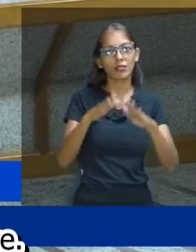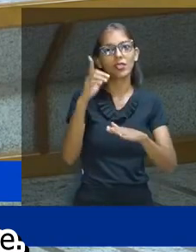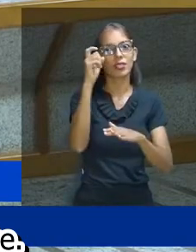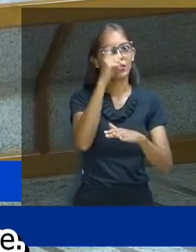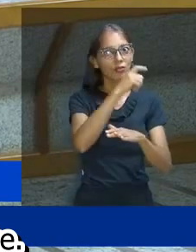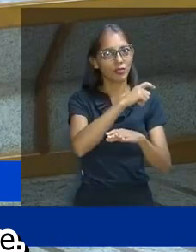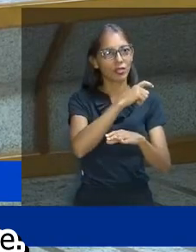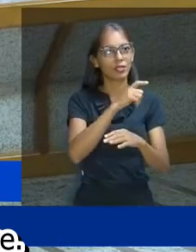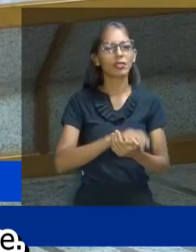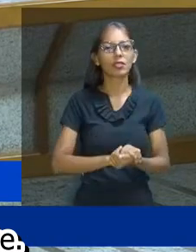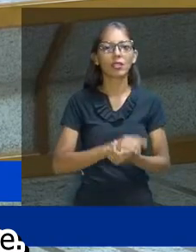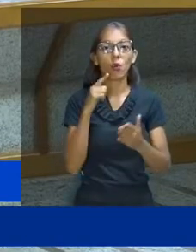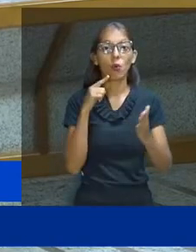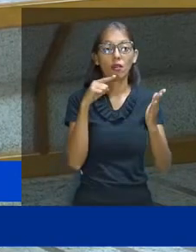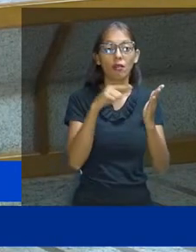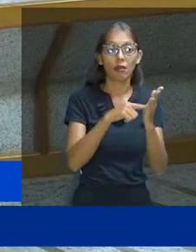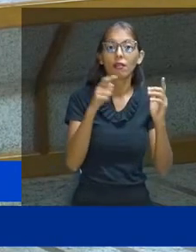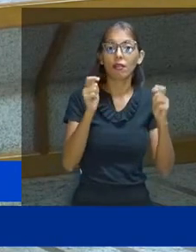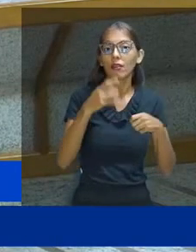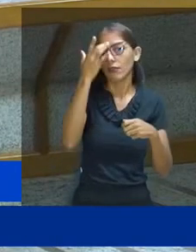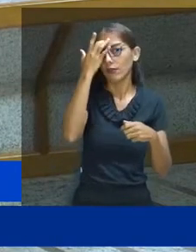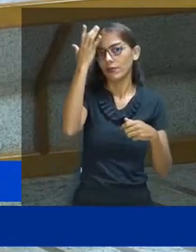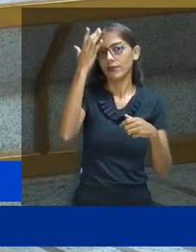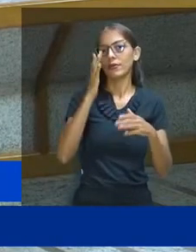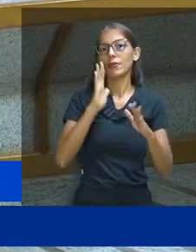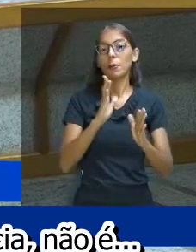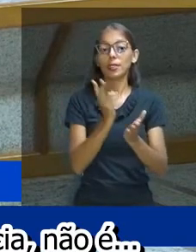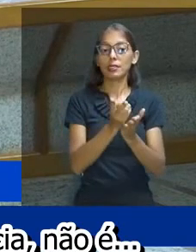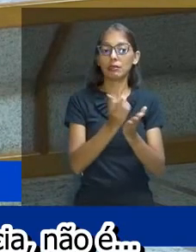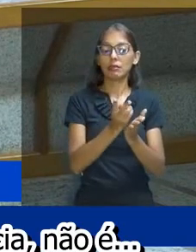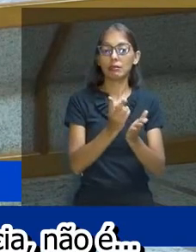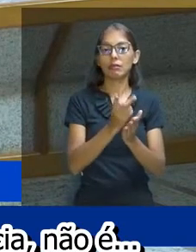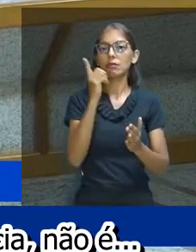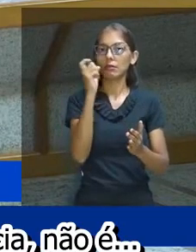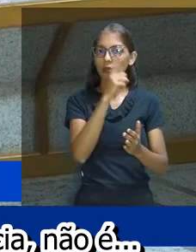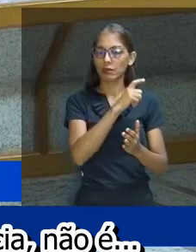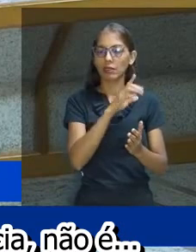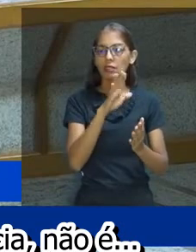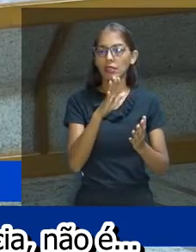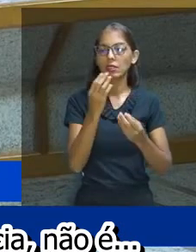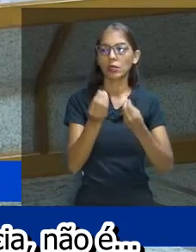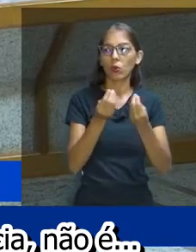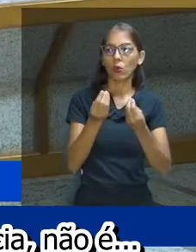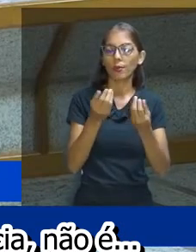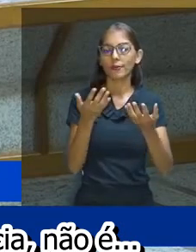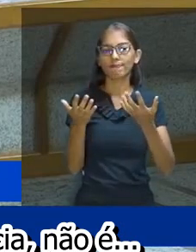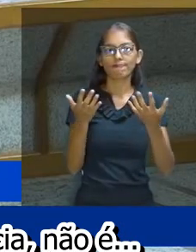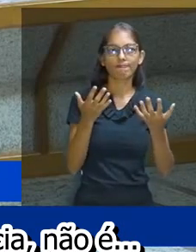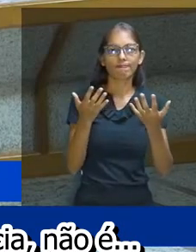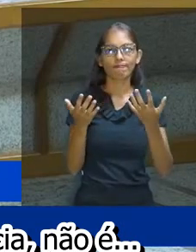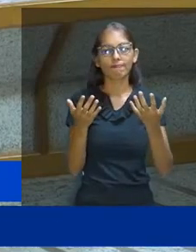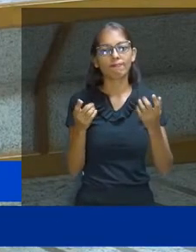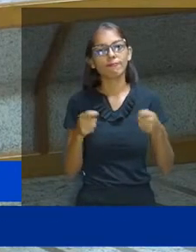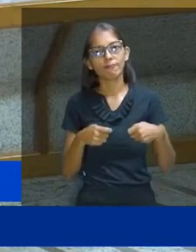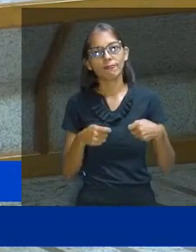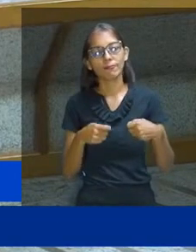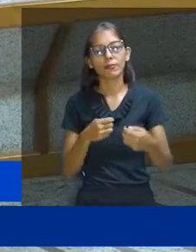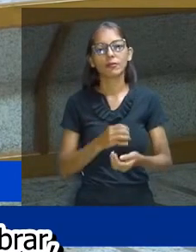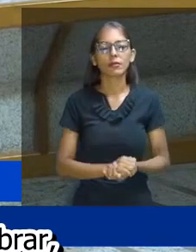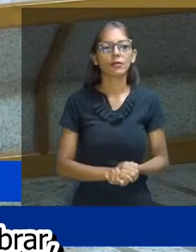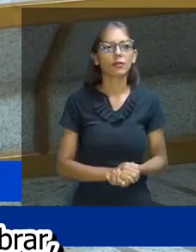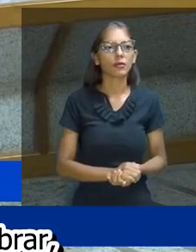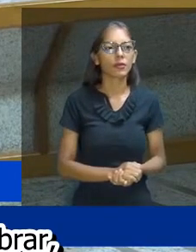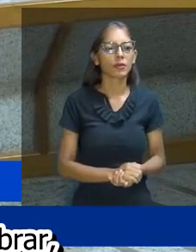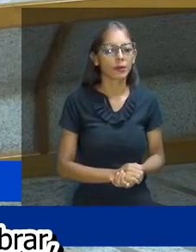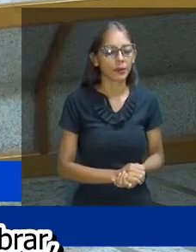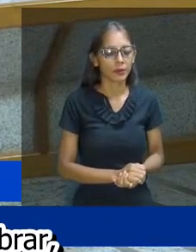muito difícil. A gente tem essa percepção, né? Quando chega num ponto, mas assegurar a excelência não é fácil.